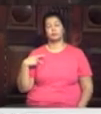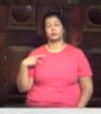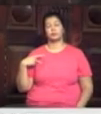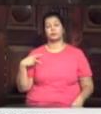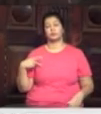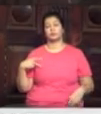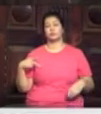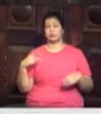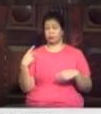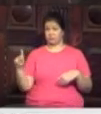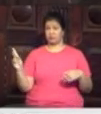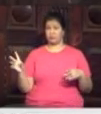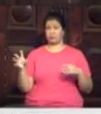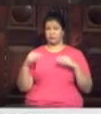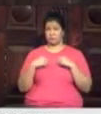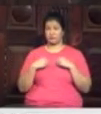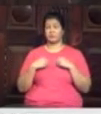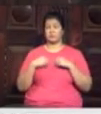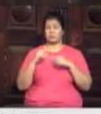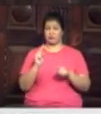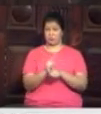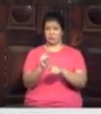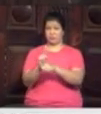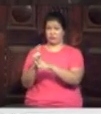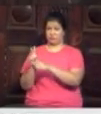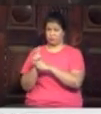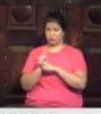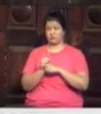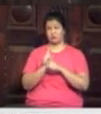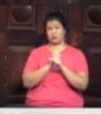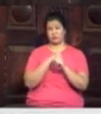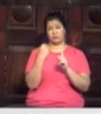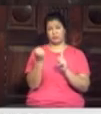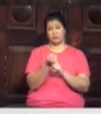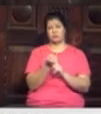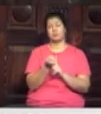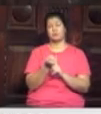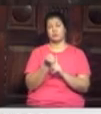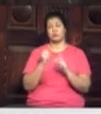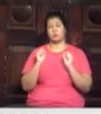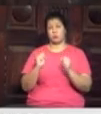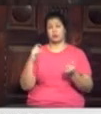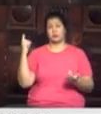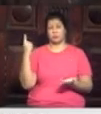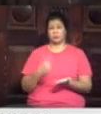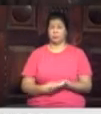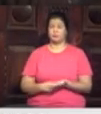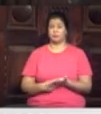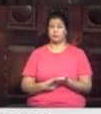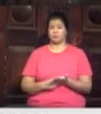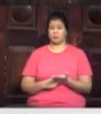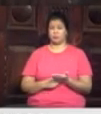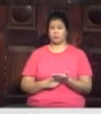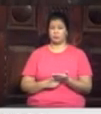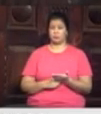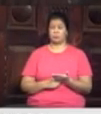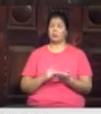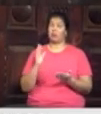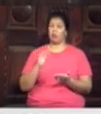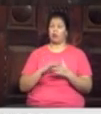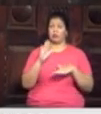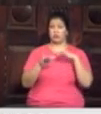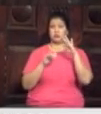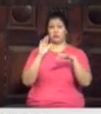tem atribuições de defender a sociedade, possa assumir o compromisso, até sem ser